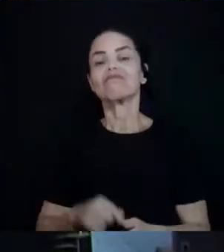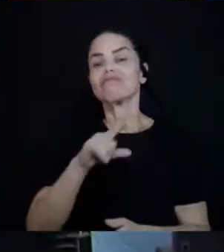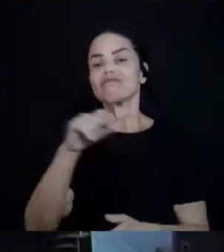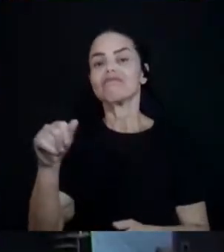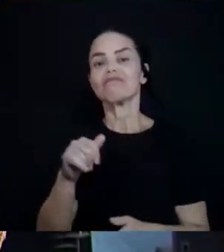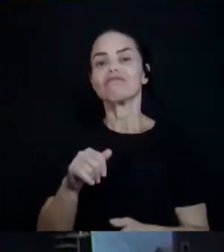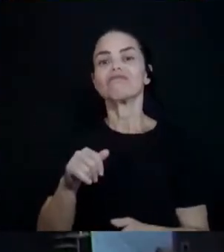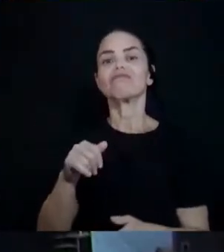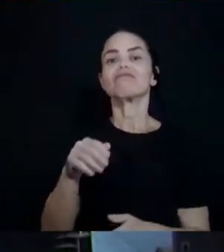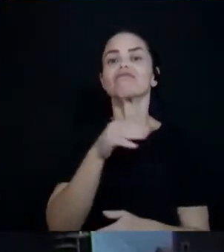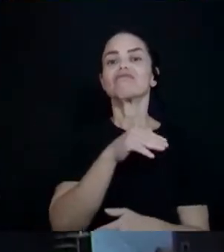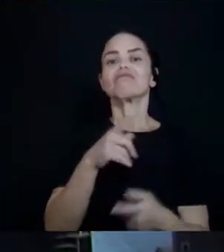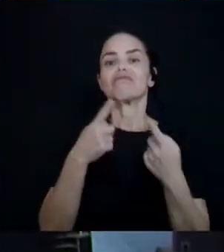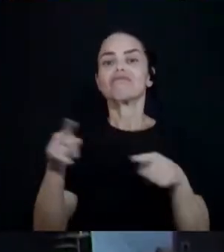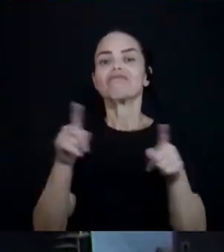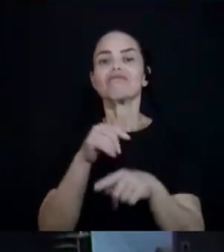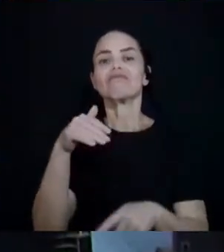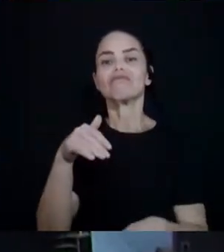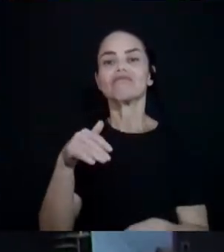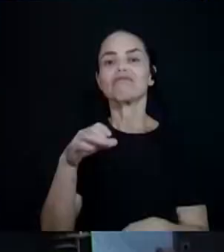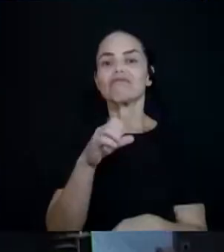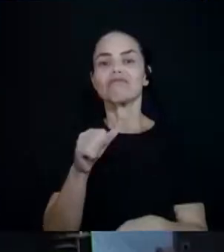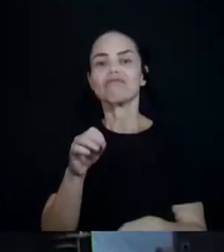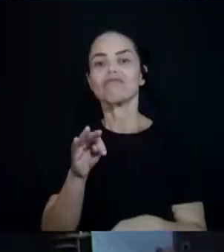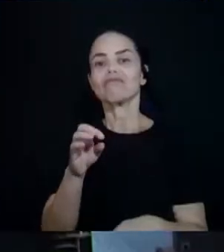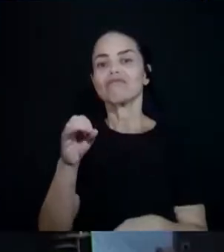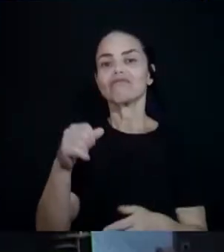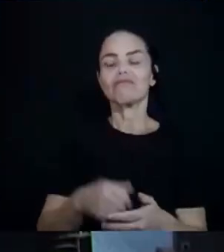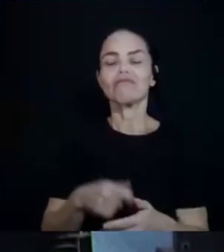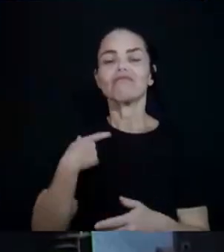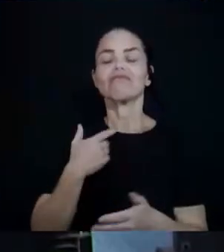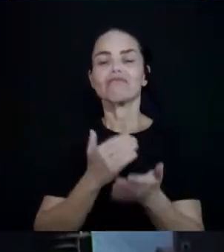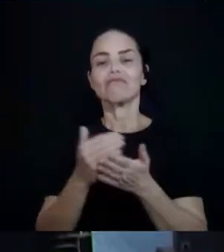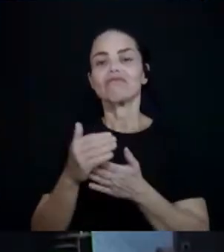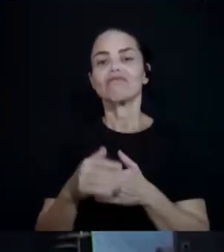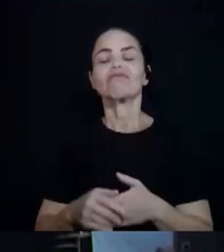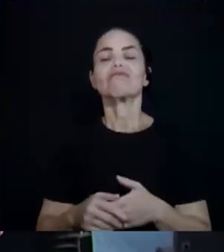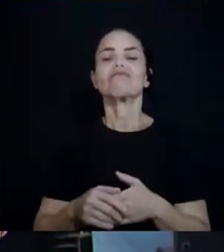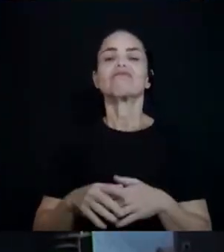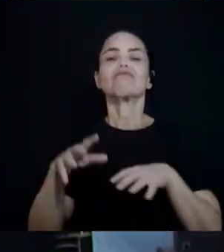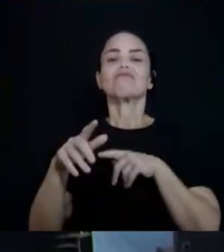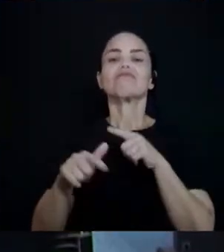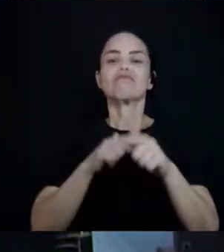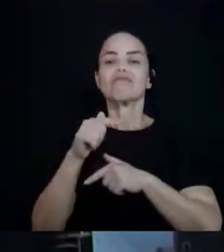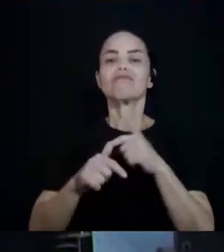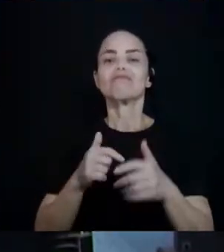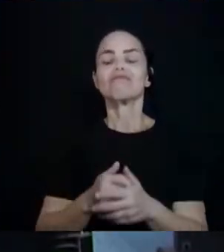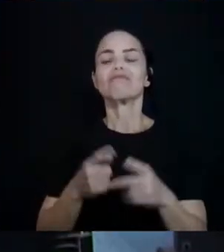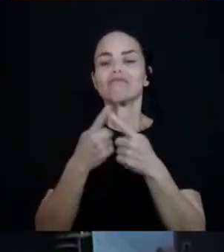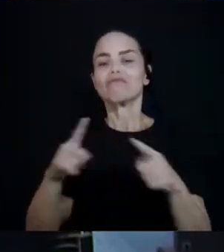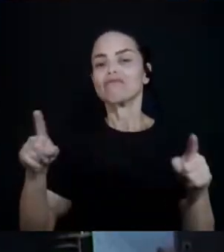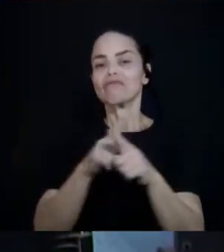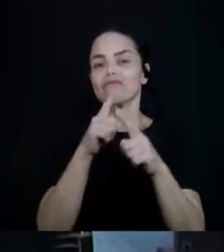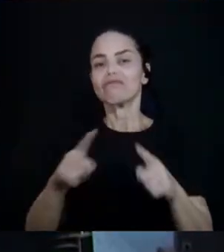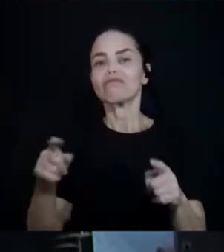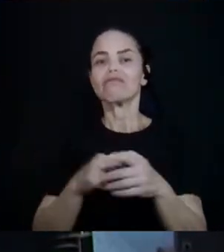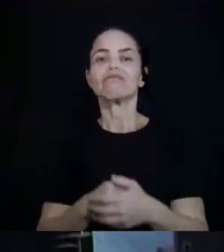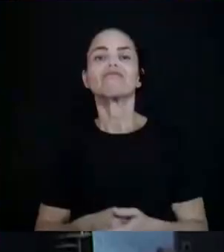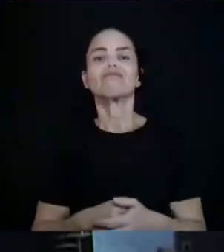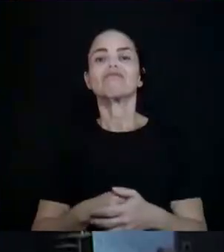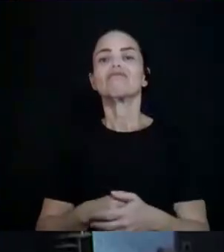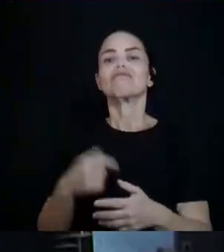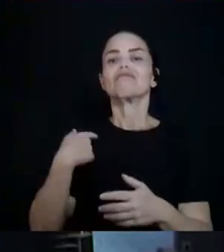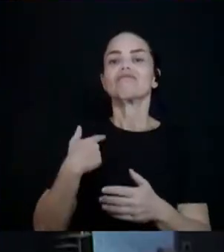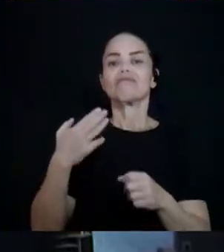Carlos Prazeres. Até a posse e o início oficial das atividades, os concertos da Orquestra Sinfônica Municipal de